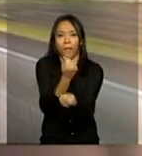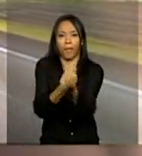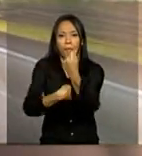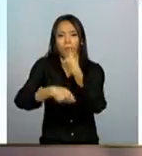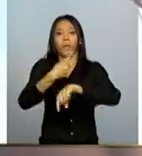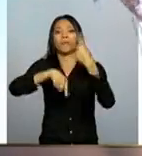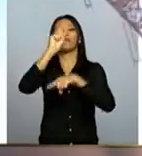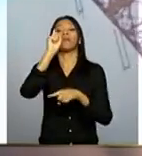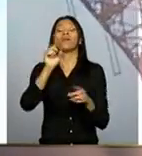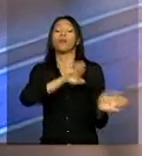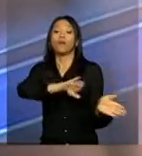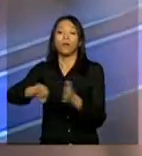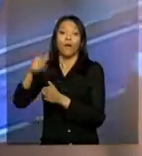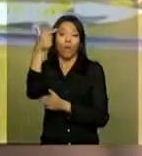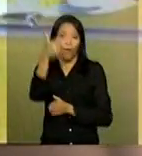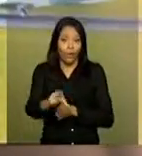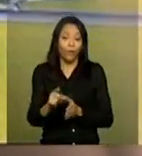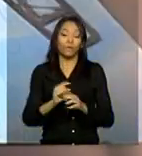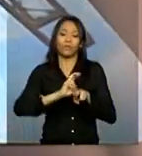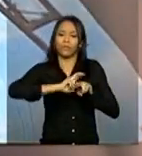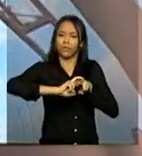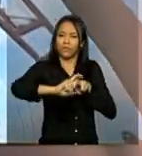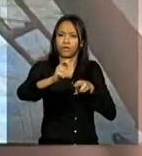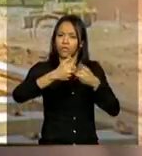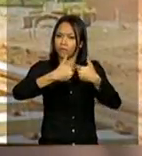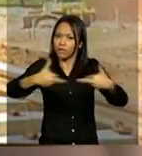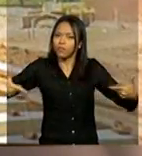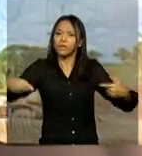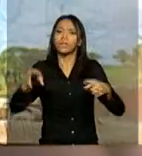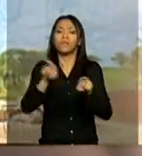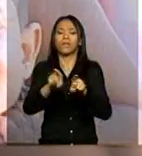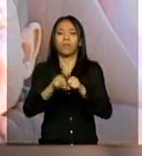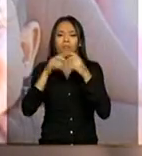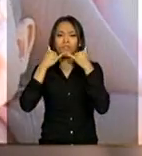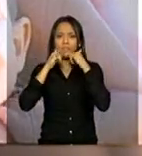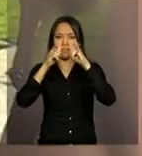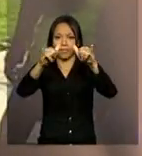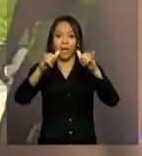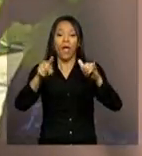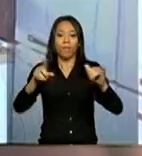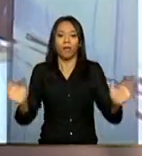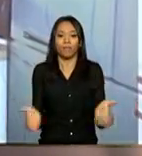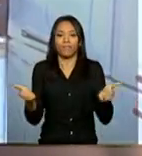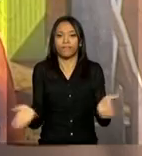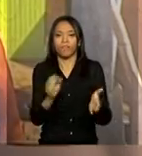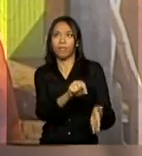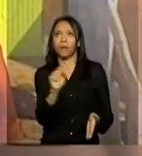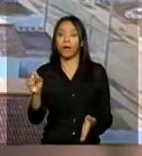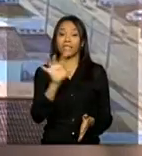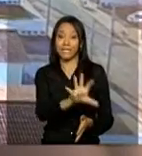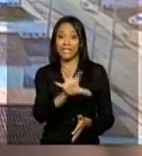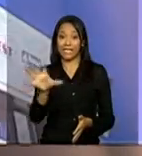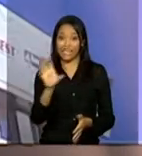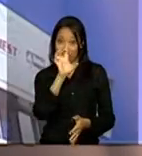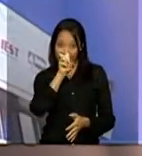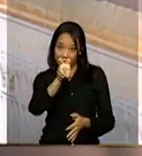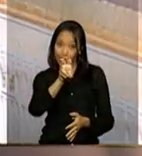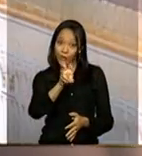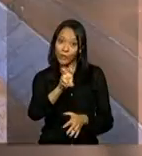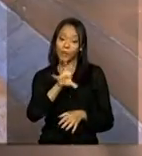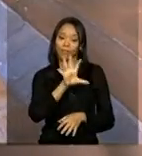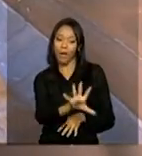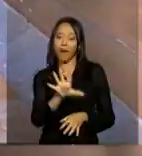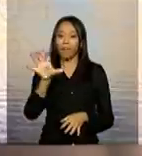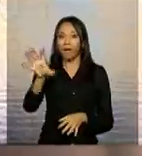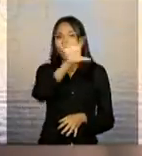em transporte e energia são imprescindíveis para impulsionar o desenvolvimento nas 5 regiões do país. Junto aos demais eixos